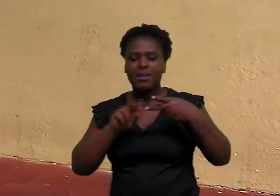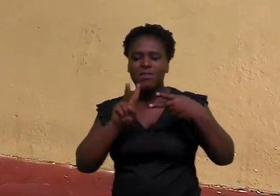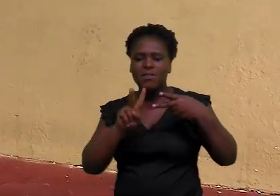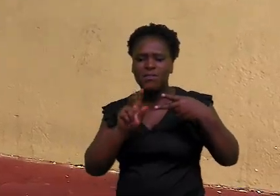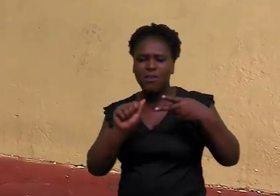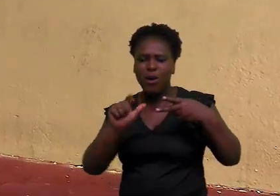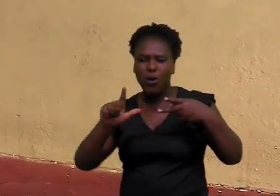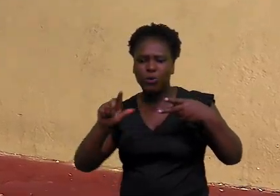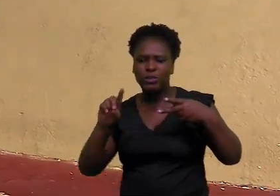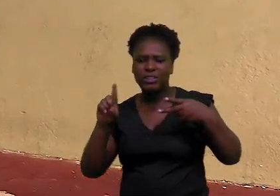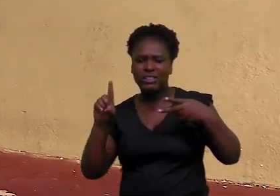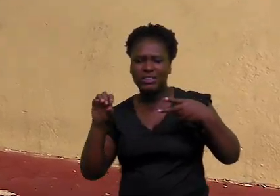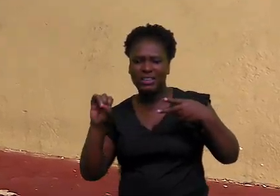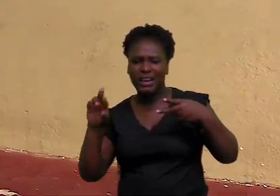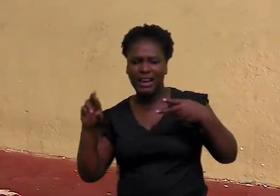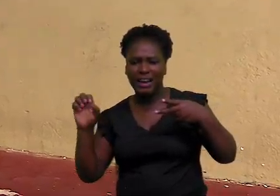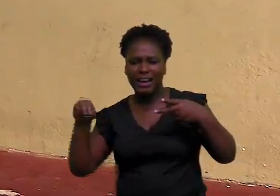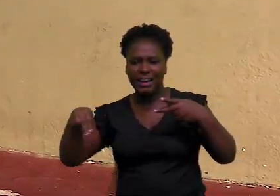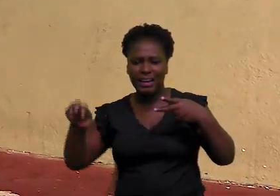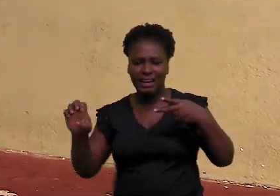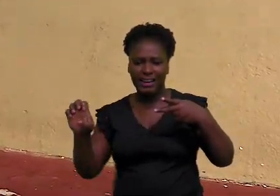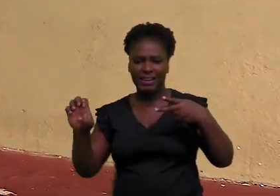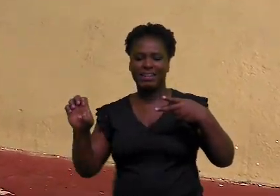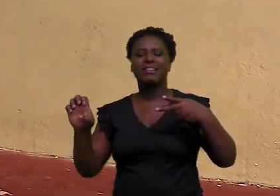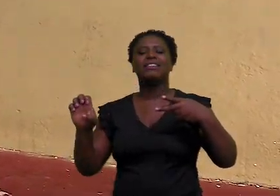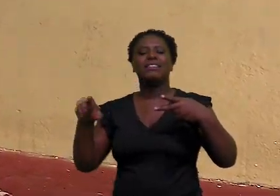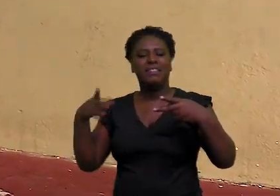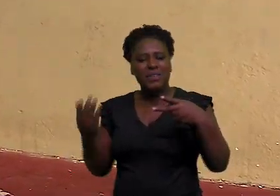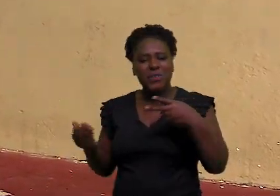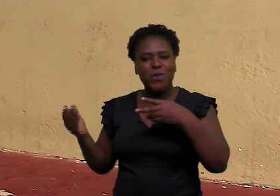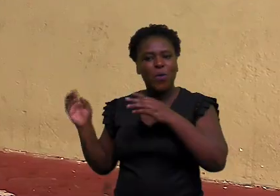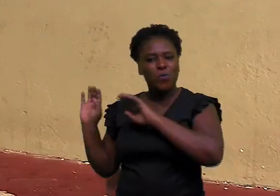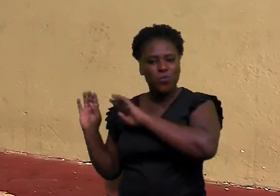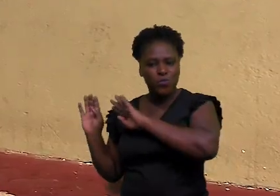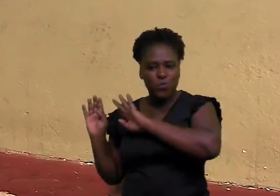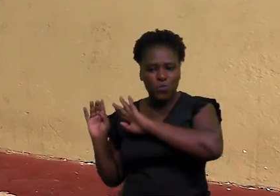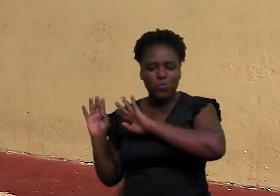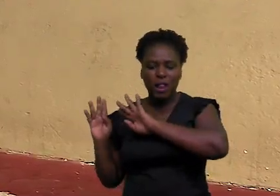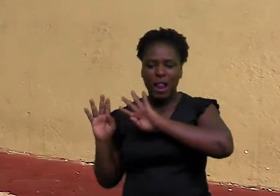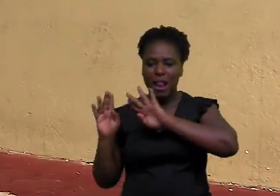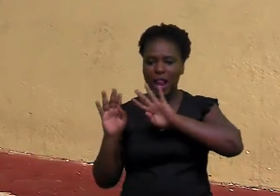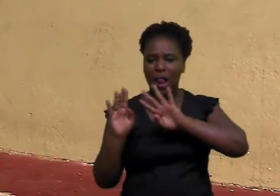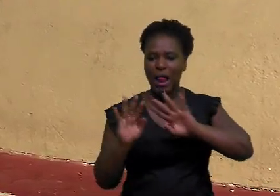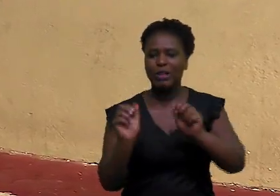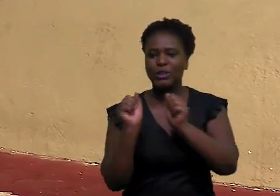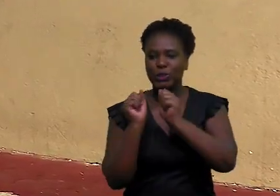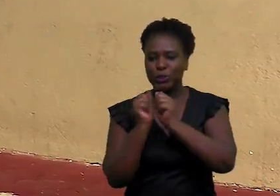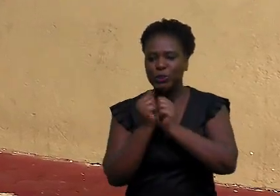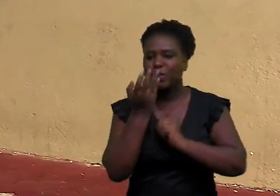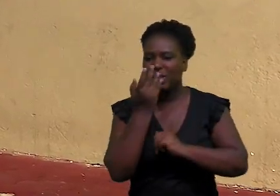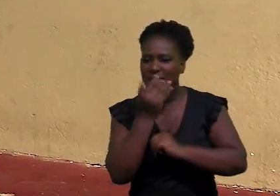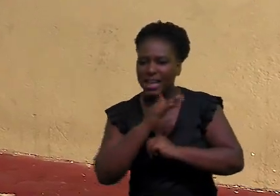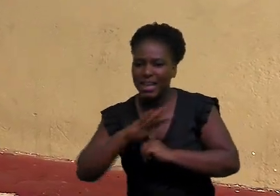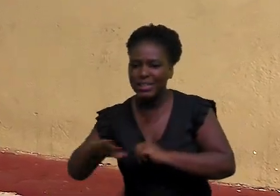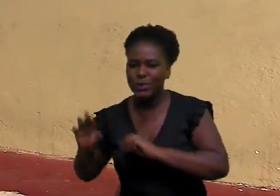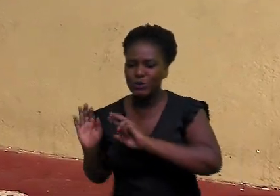que elas vão vir aqui e vão convidar as crianças da turma